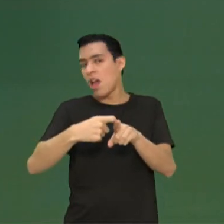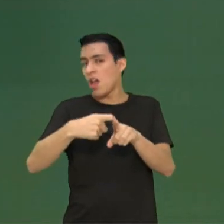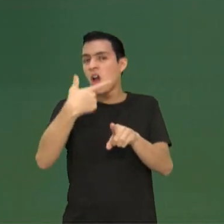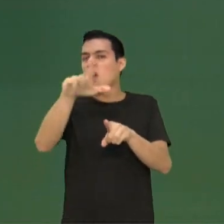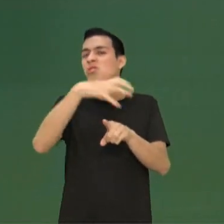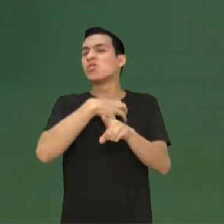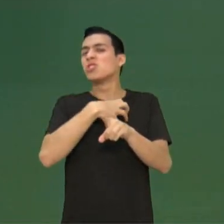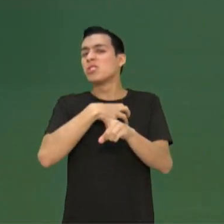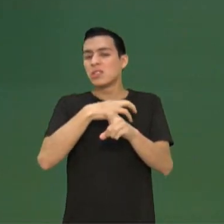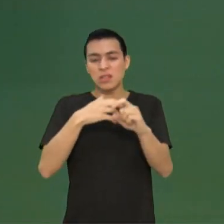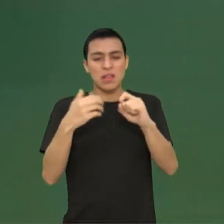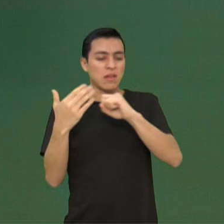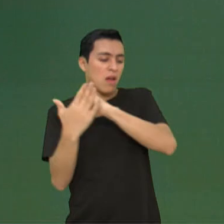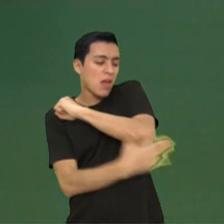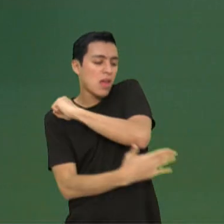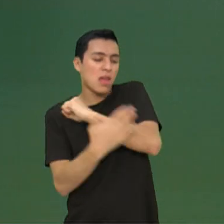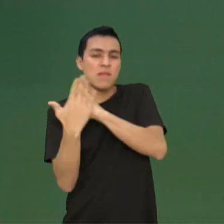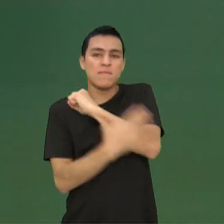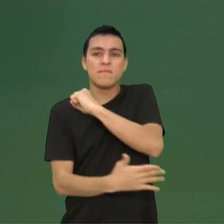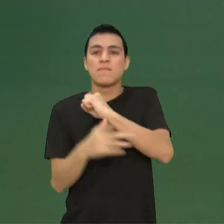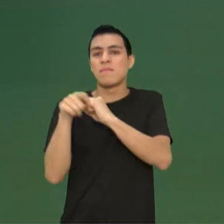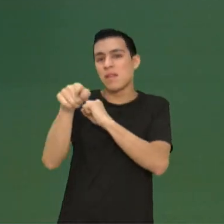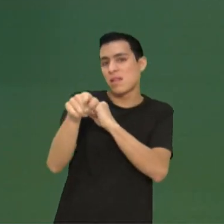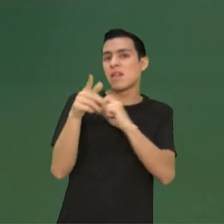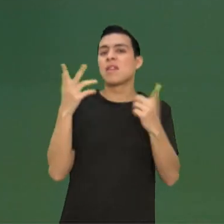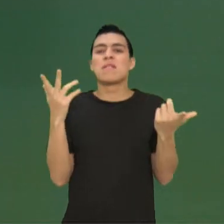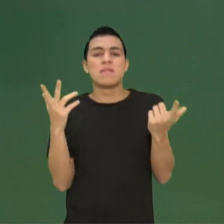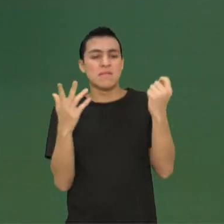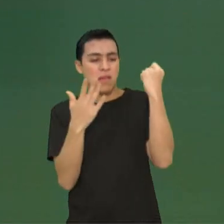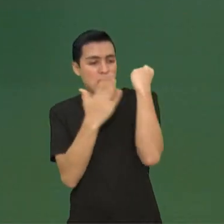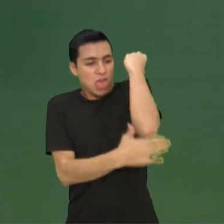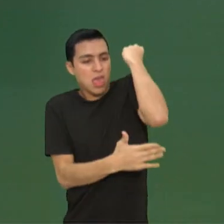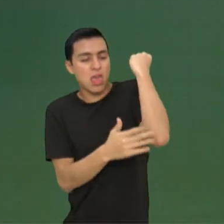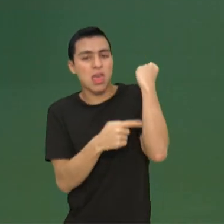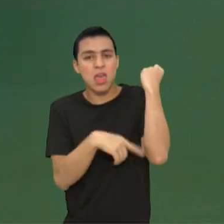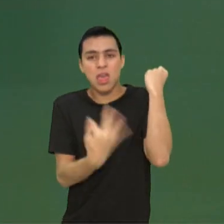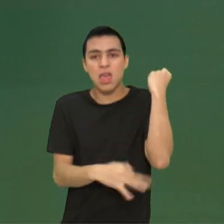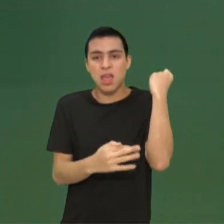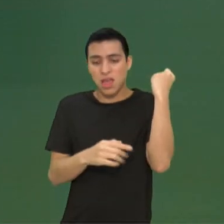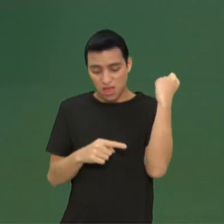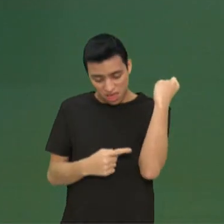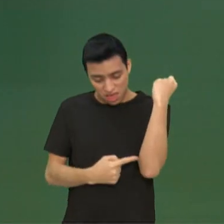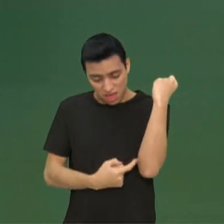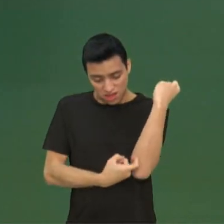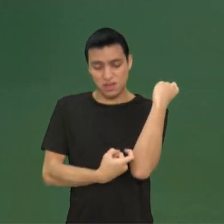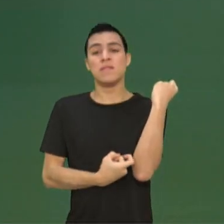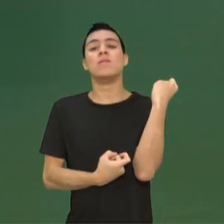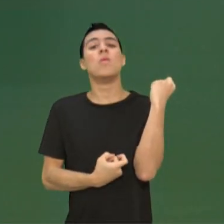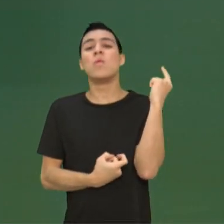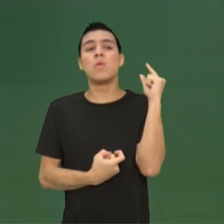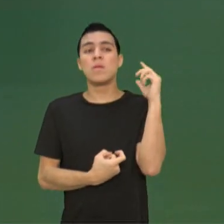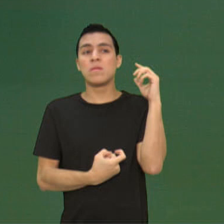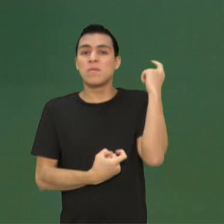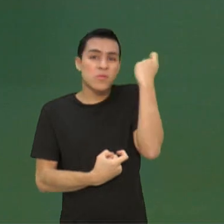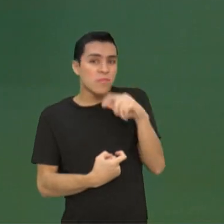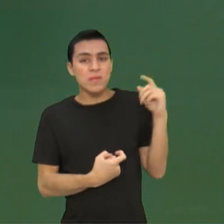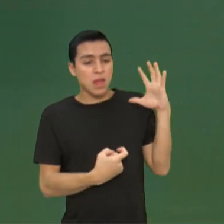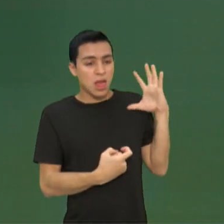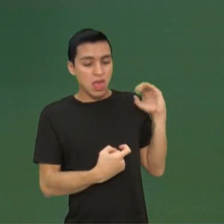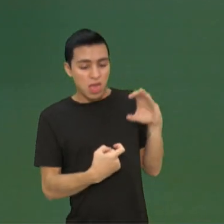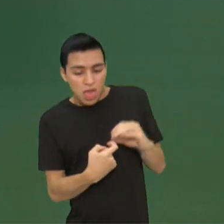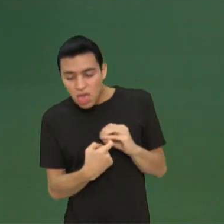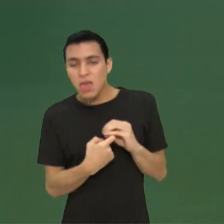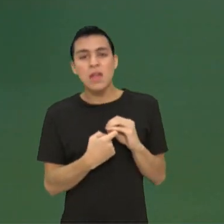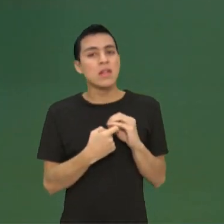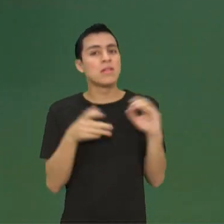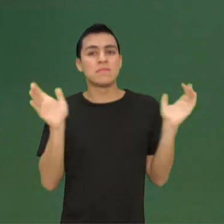outro motivo, ralei o braço passando no mesmo lugar. Esperto eu, né? Aí, essa bactéria, quando entrar, não precisa de todo esse processo